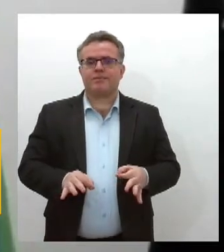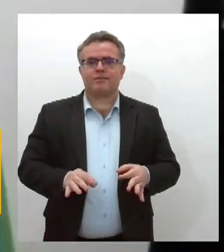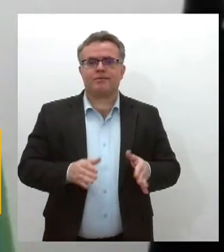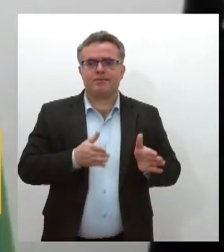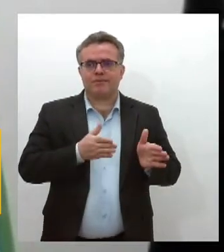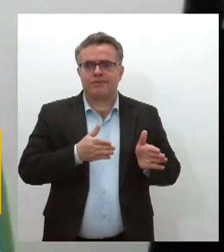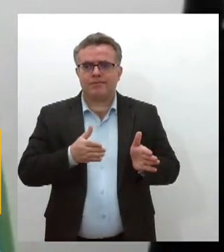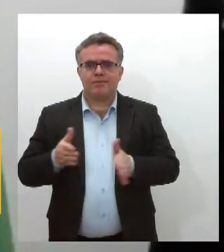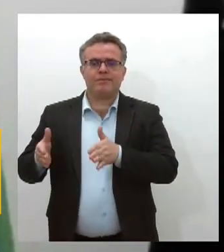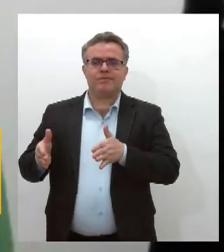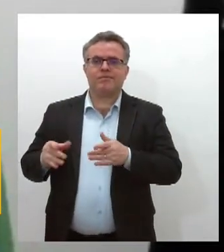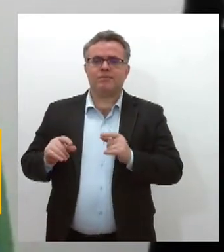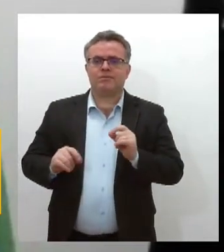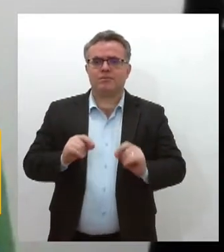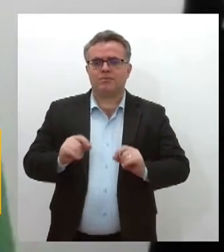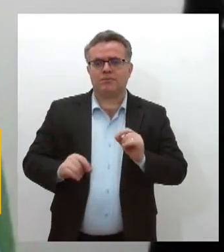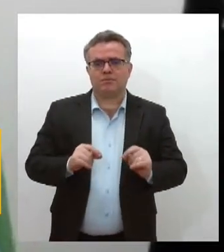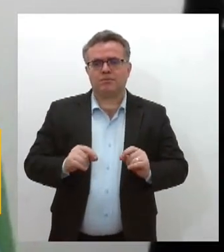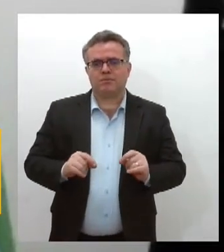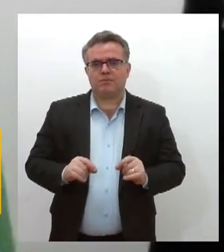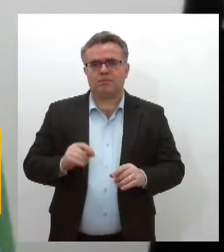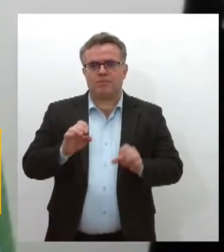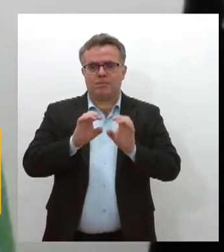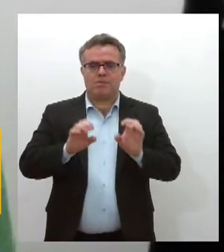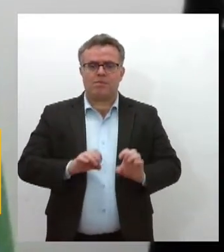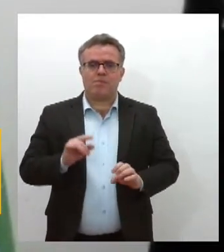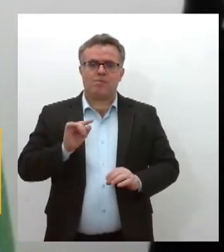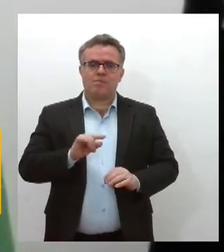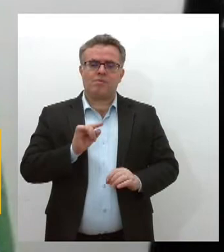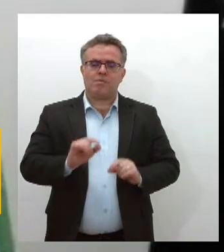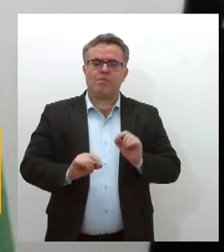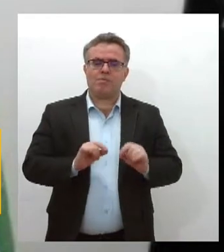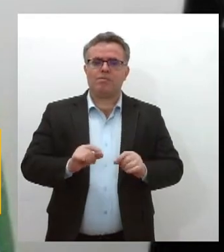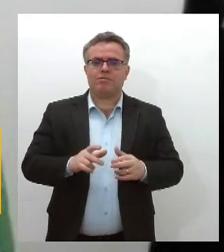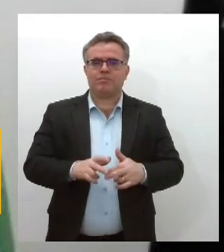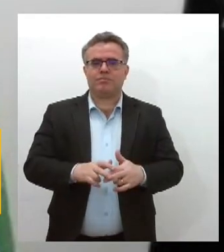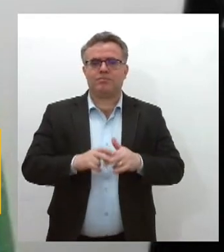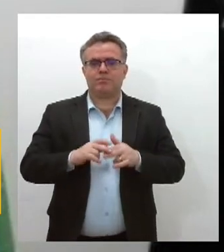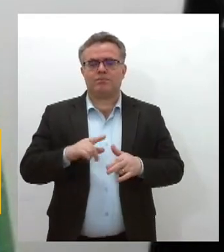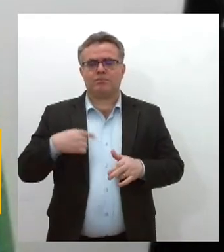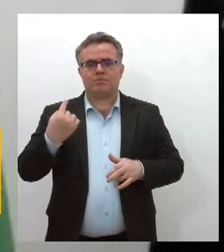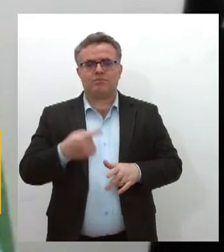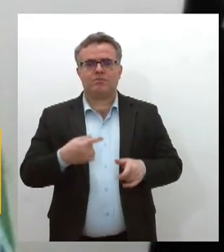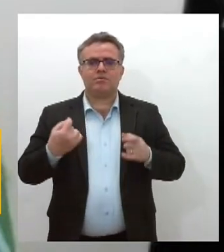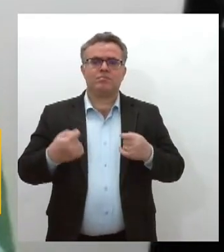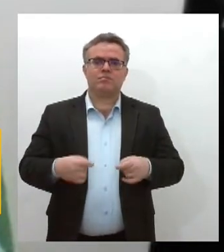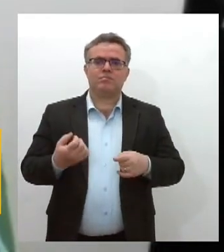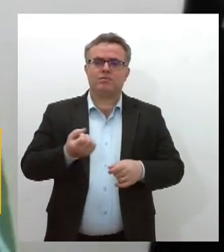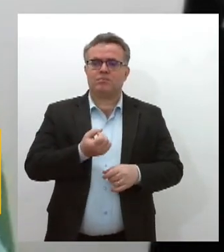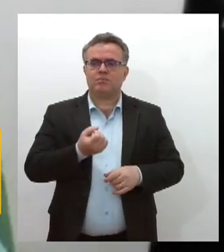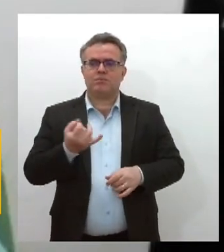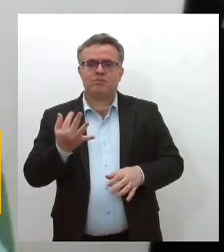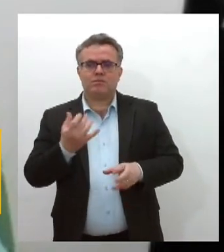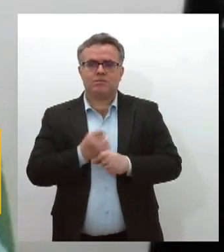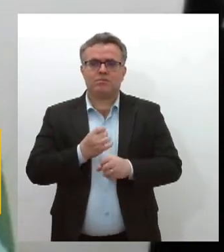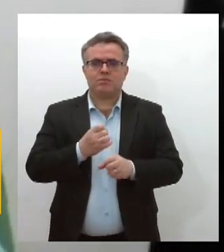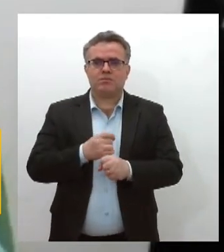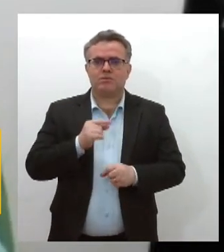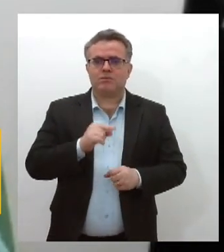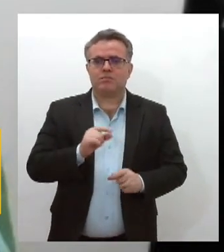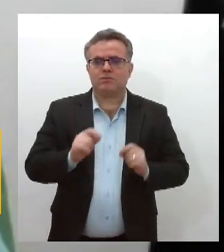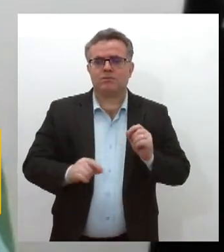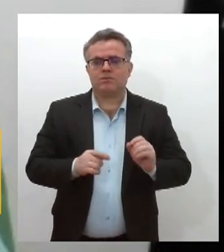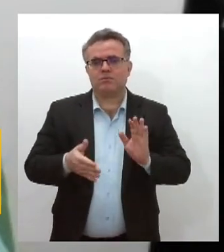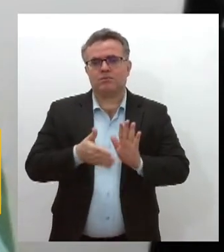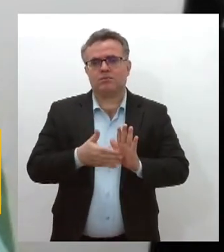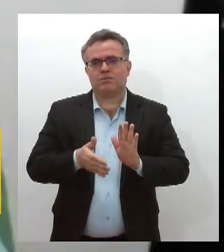população, com aquela estrutura que ele tem. Então, a gente precisa saber quantas crianças existem numa cidade para poder propor